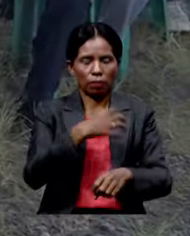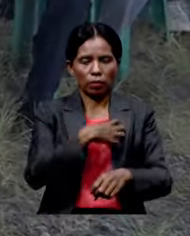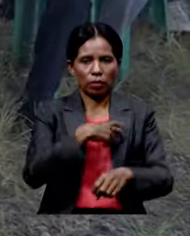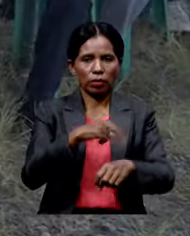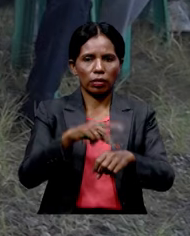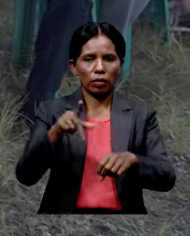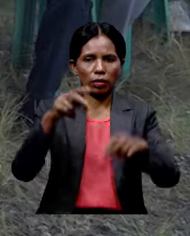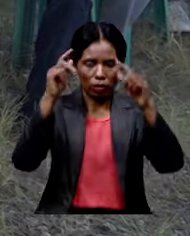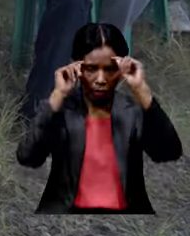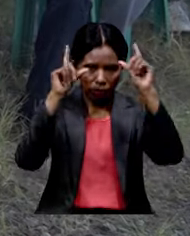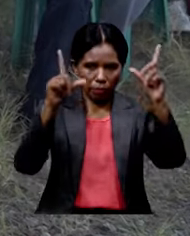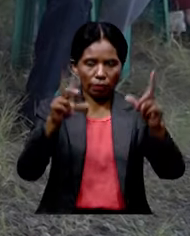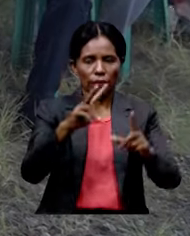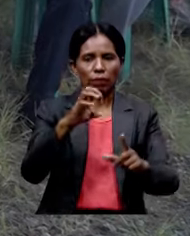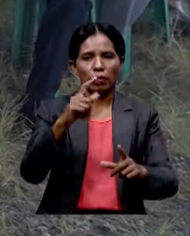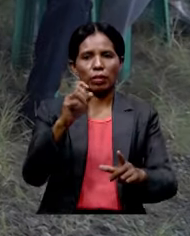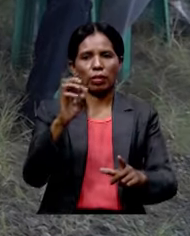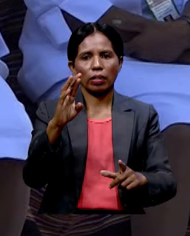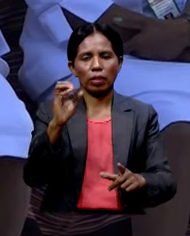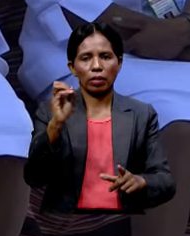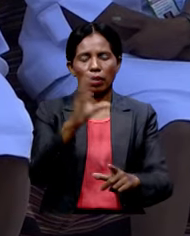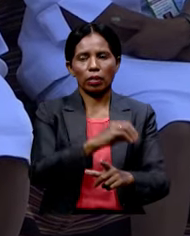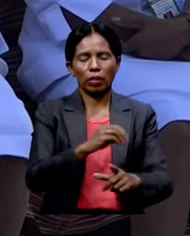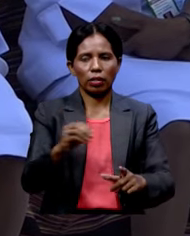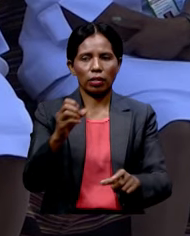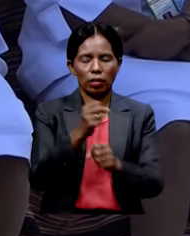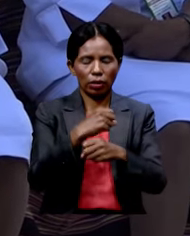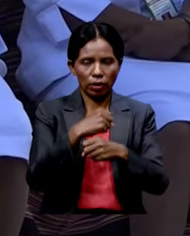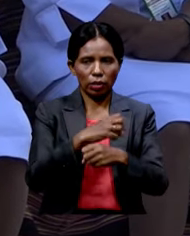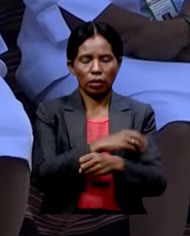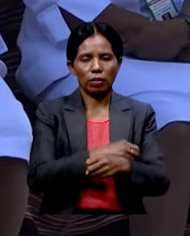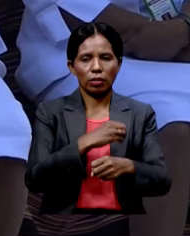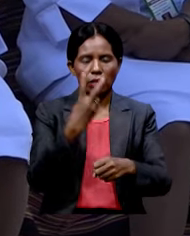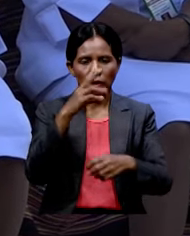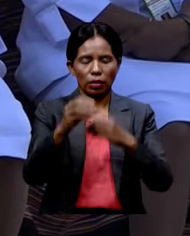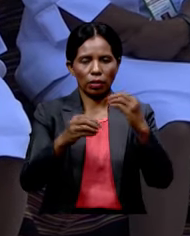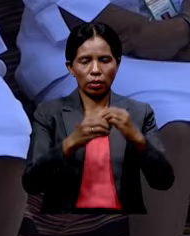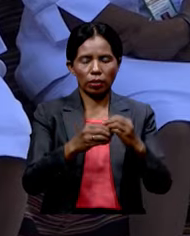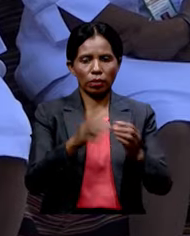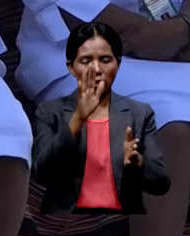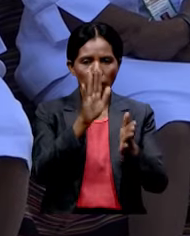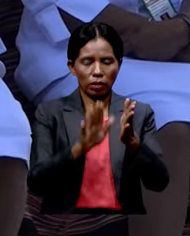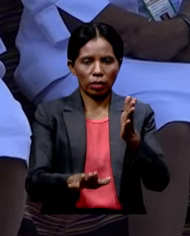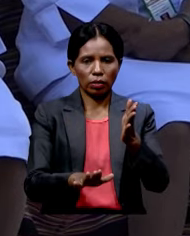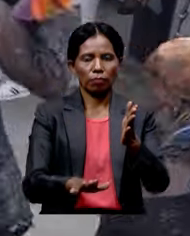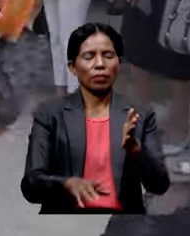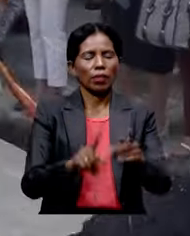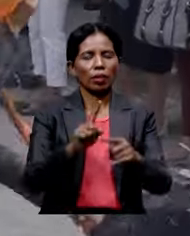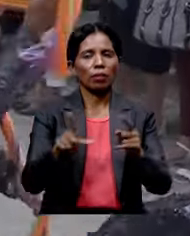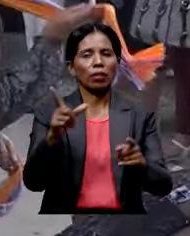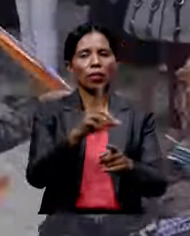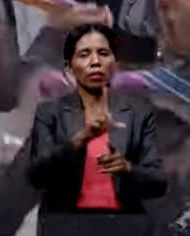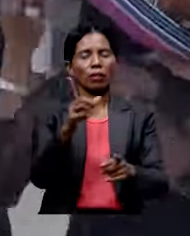Nacional Timor-Leste, veteranos na autoridad local, lança regulamento Tarabandu, onde reduz liamate no liamores